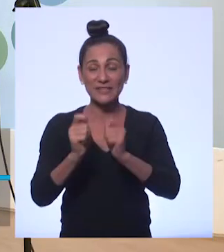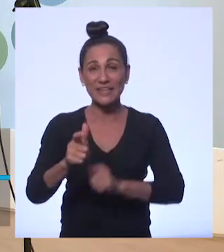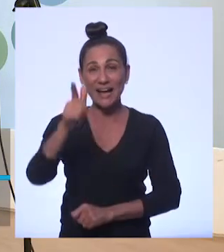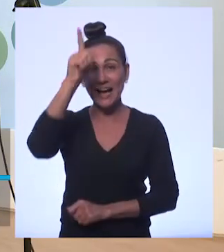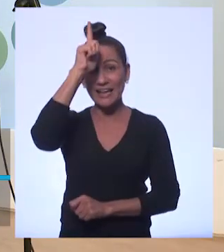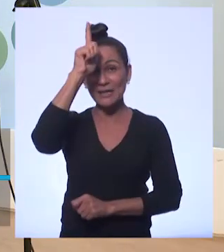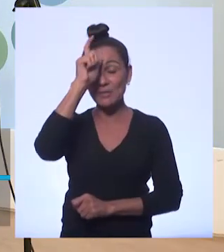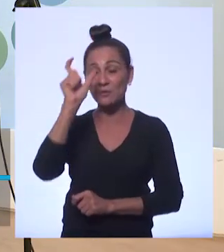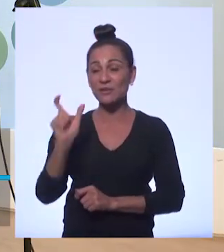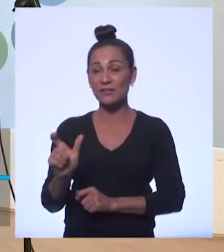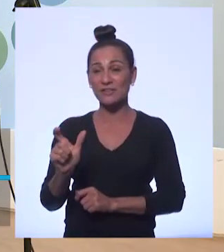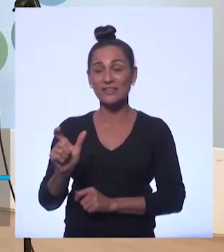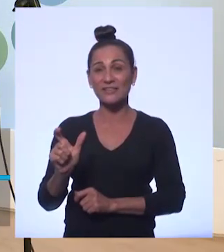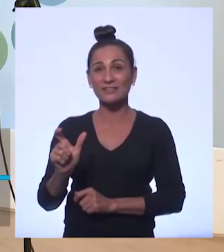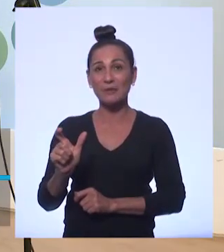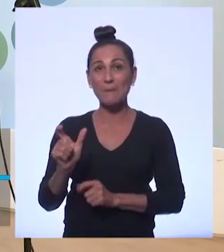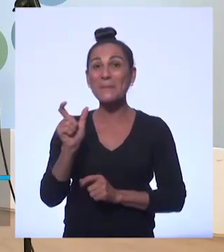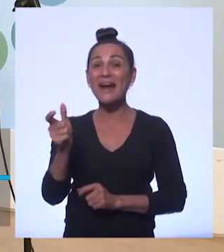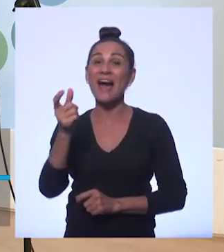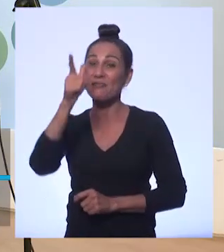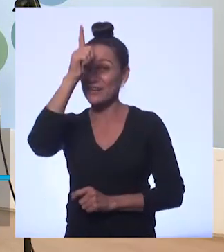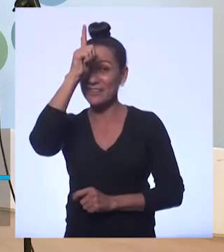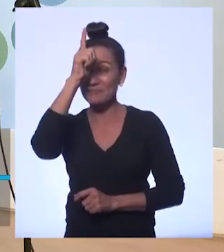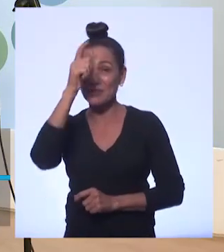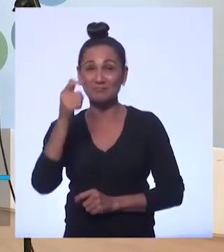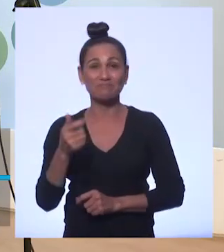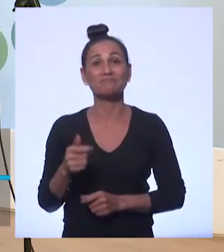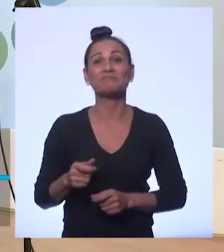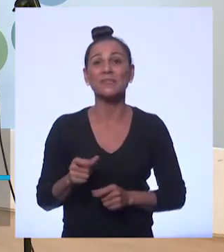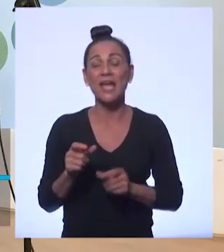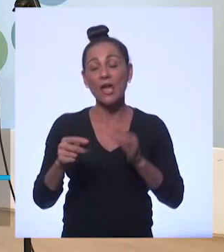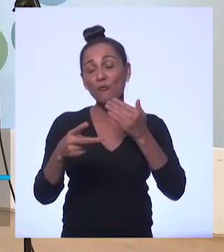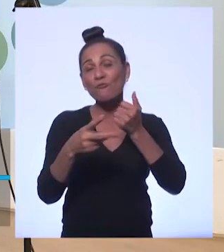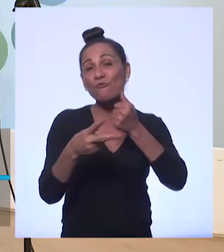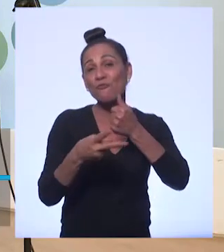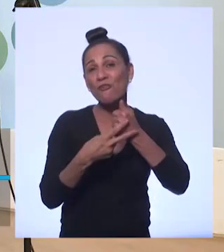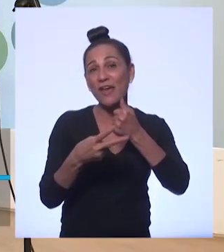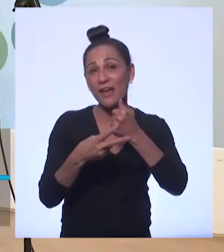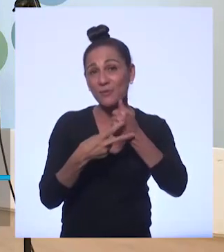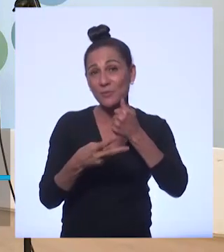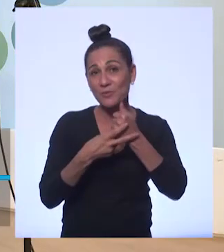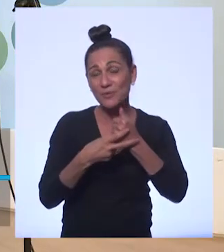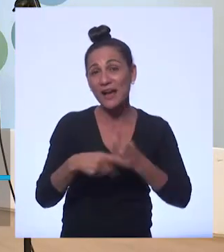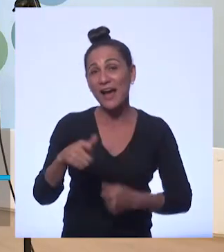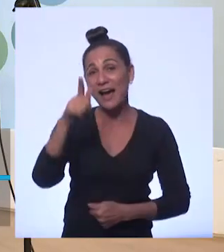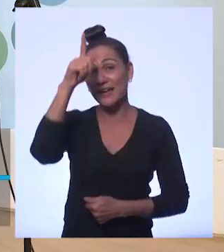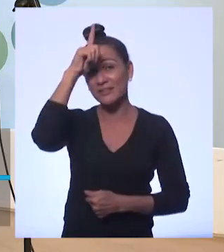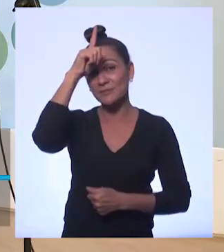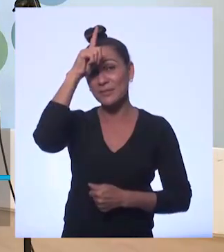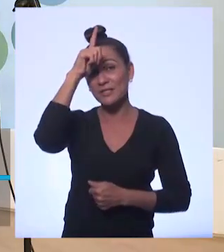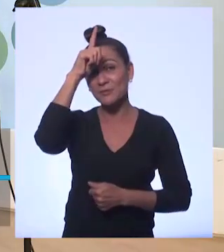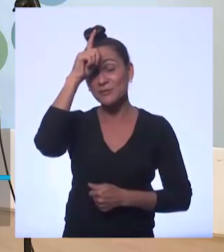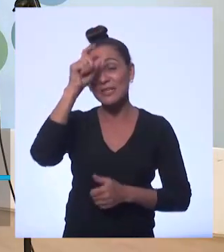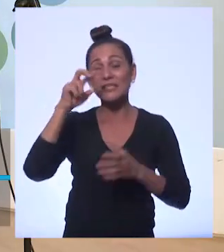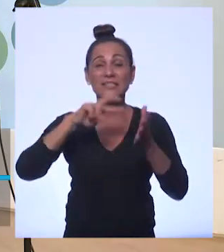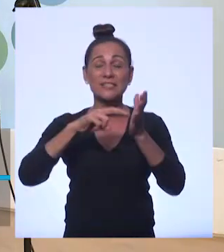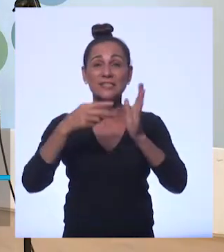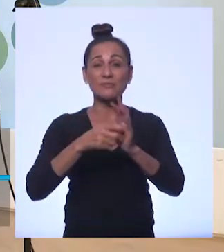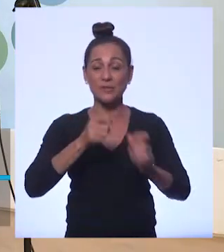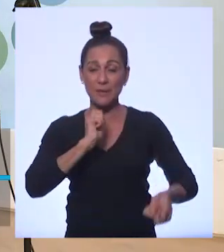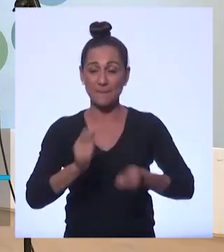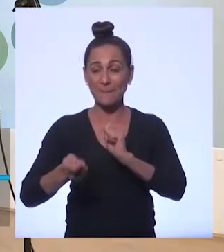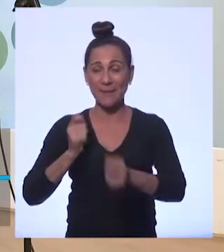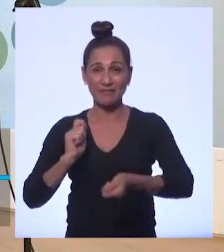se chama Schlagzeug, né? Schlagen é o verbo em alemão que é bater, e Zeug é coisa. Então